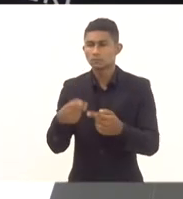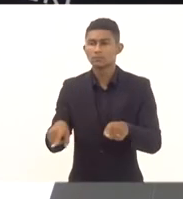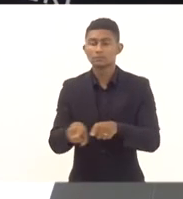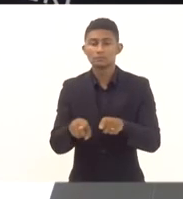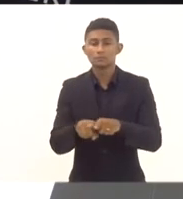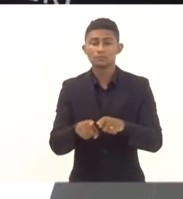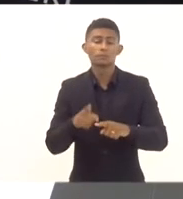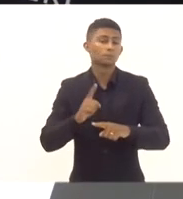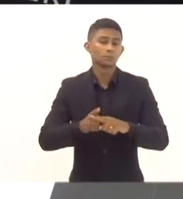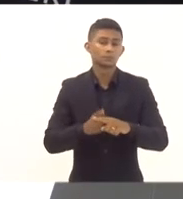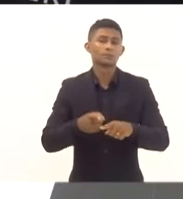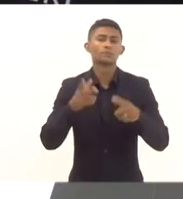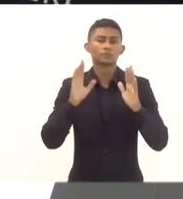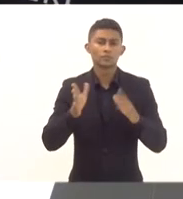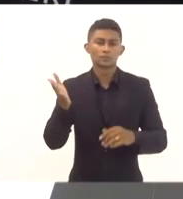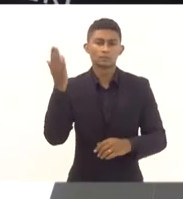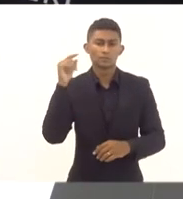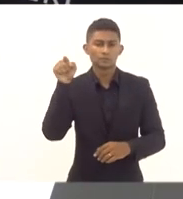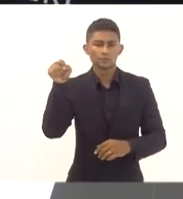ela é